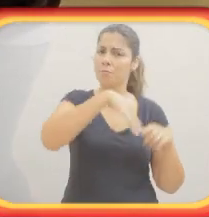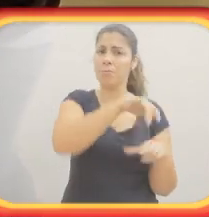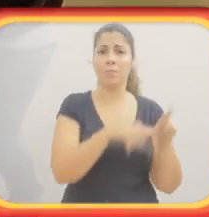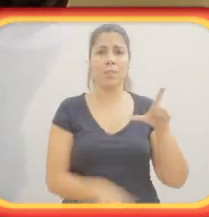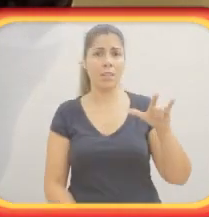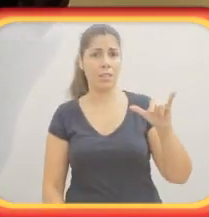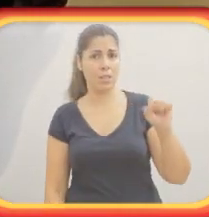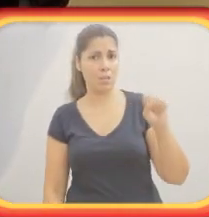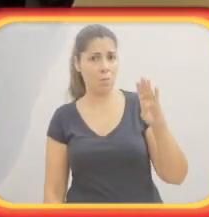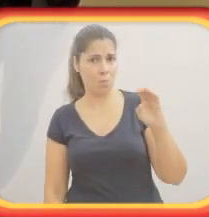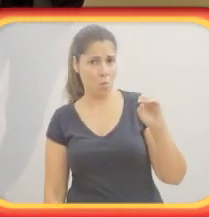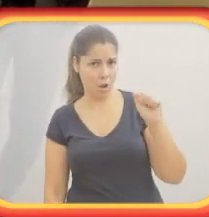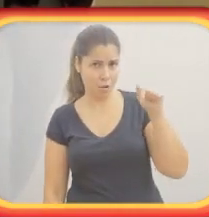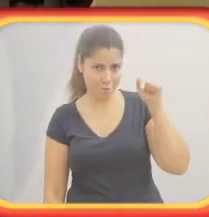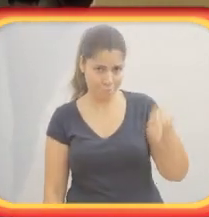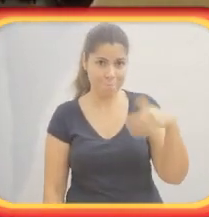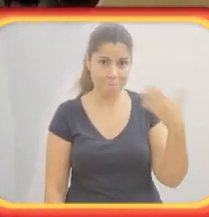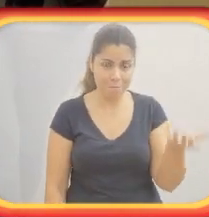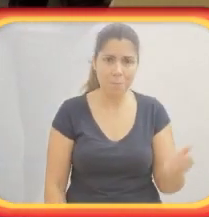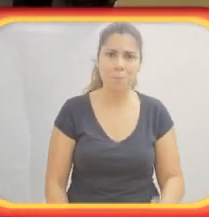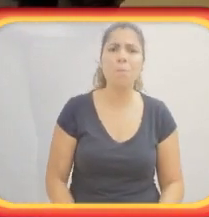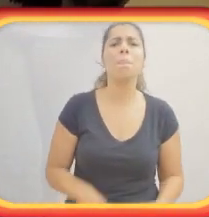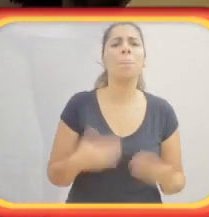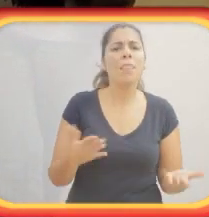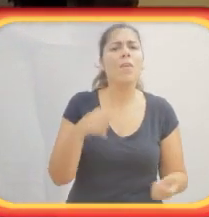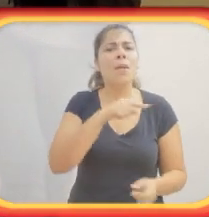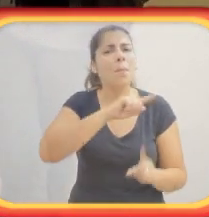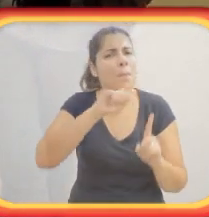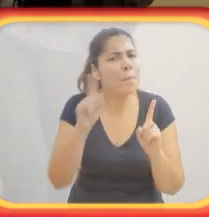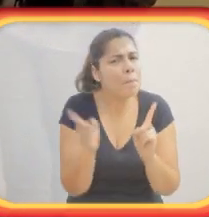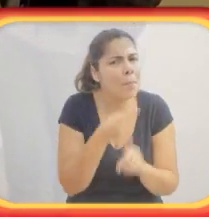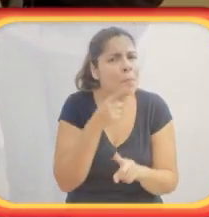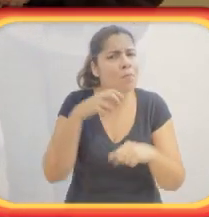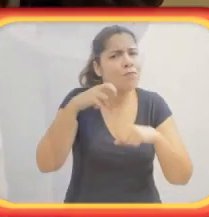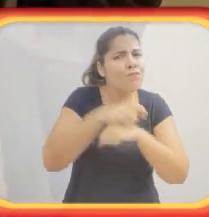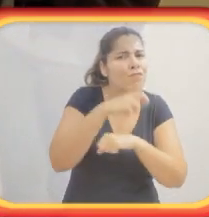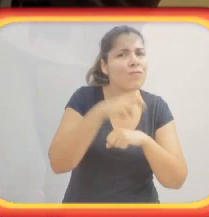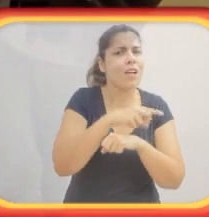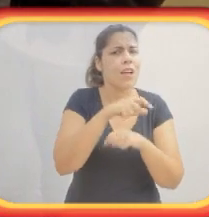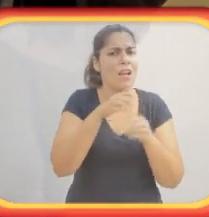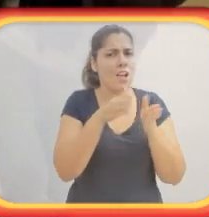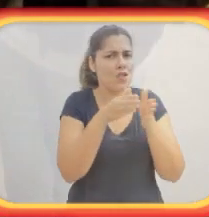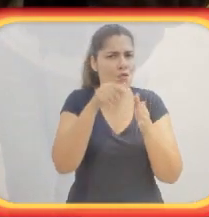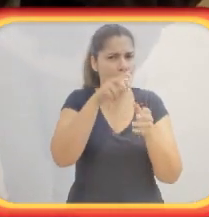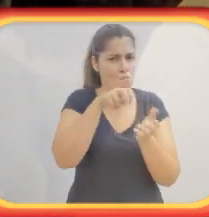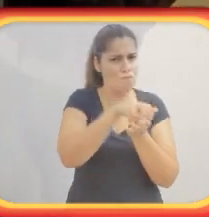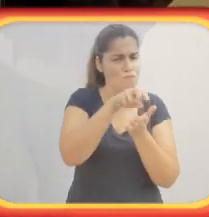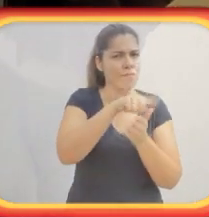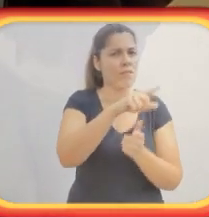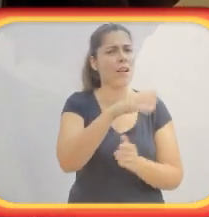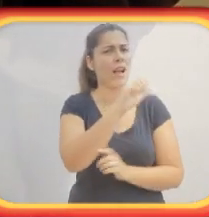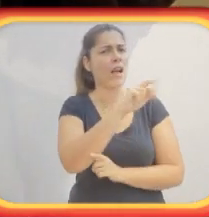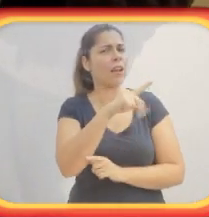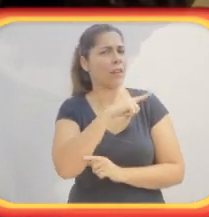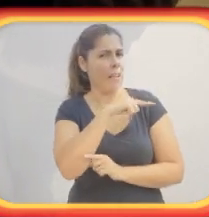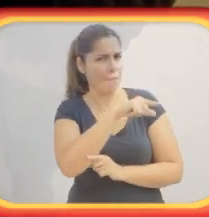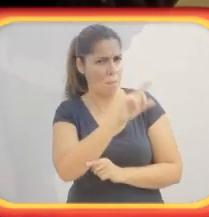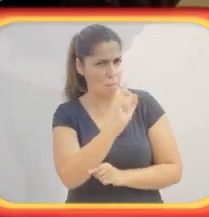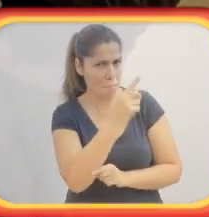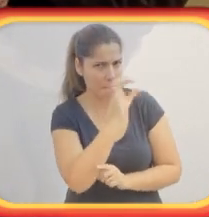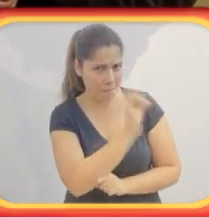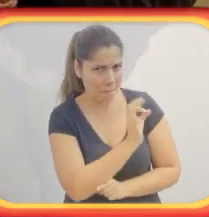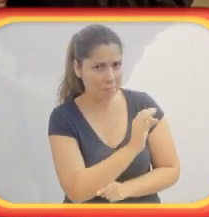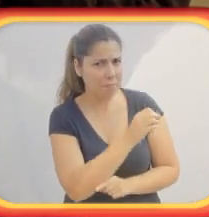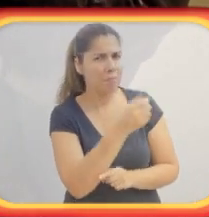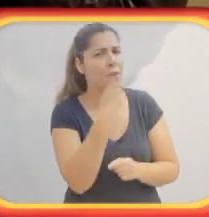nos conta então a evolução da empresa, da Carris, que teve e continua a ter um papel muito importante